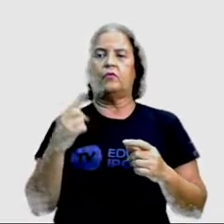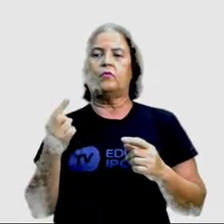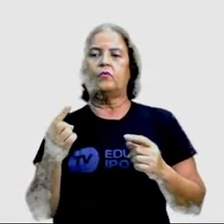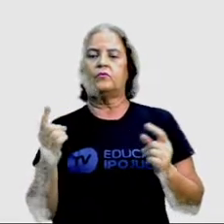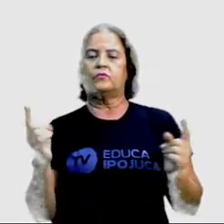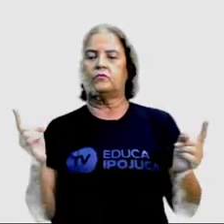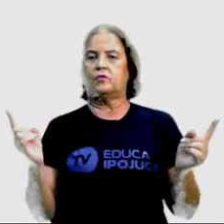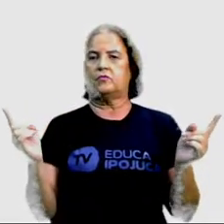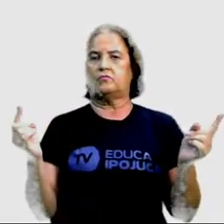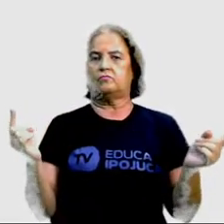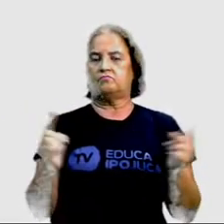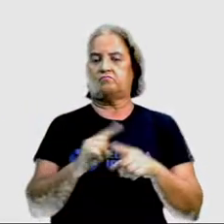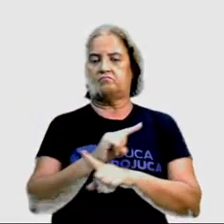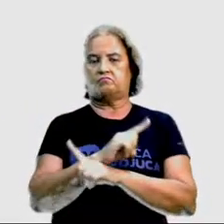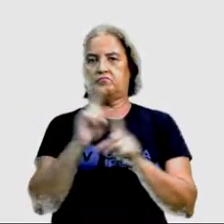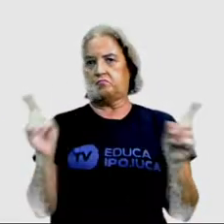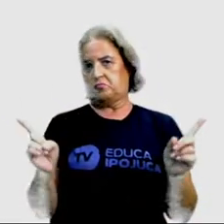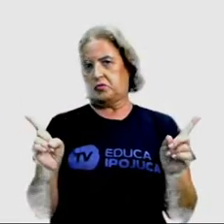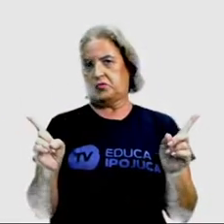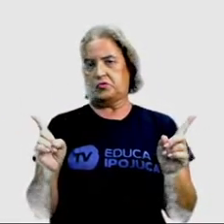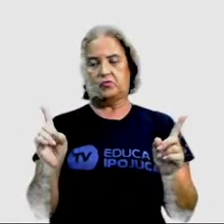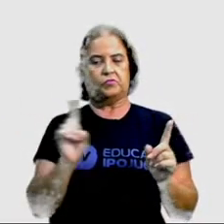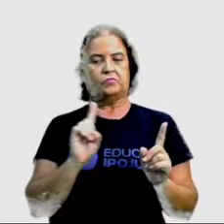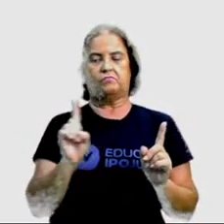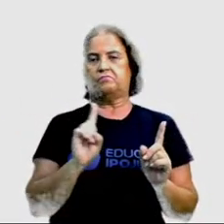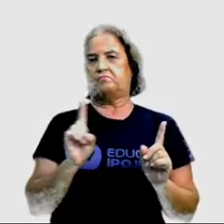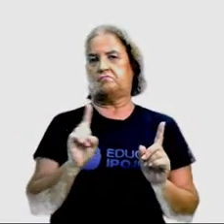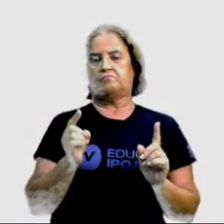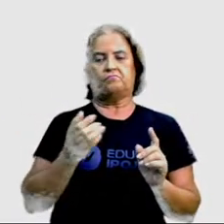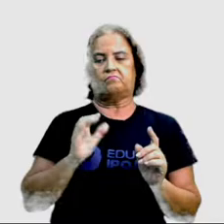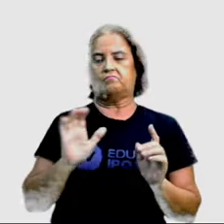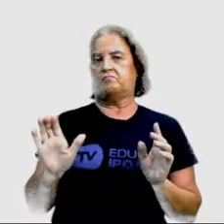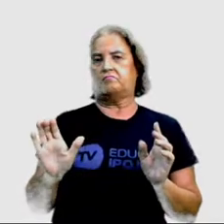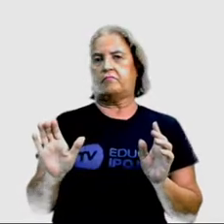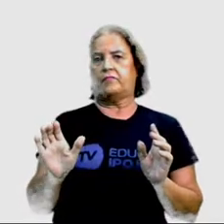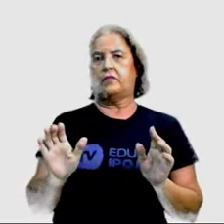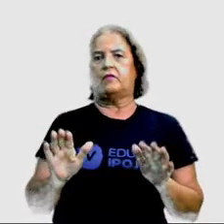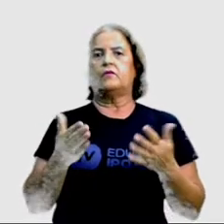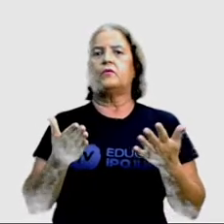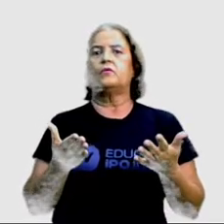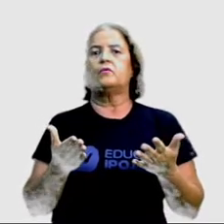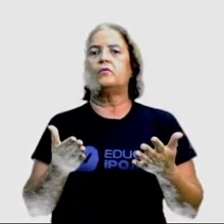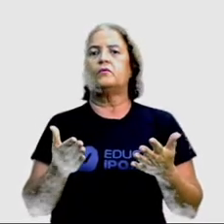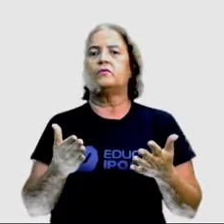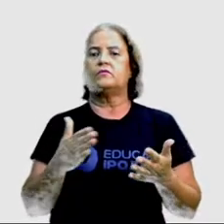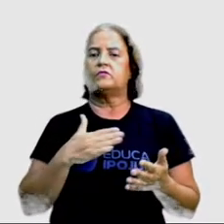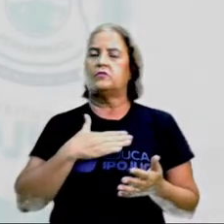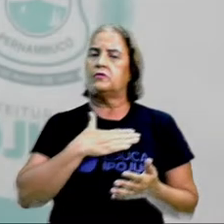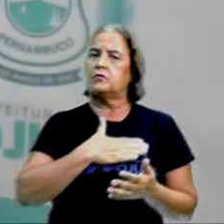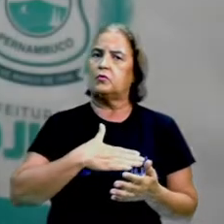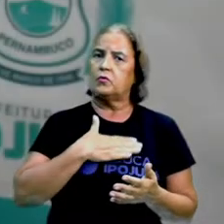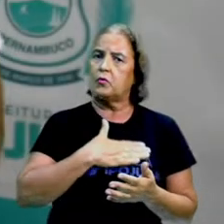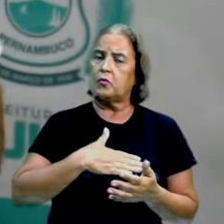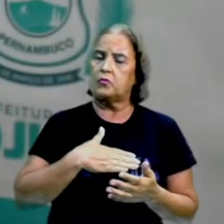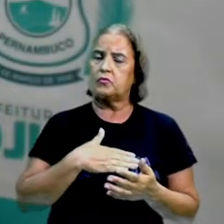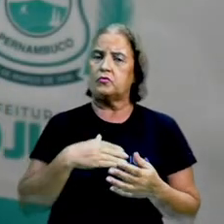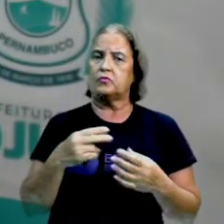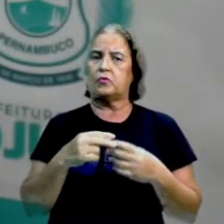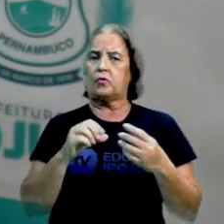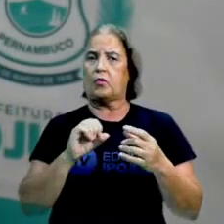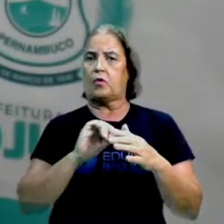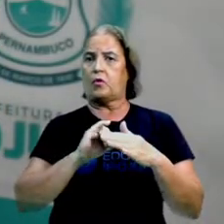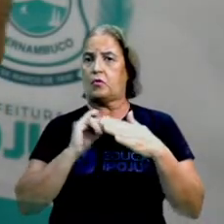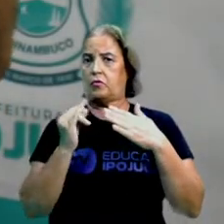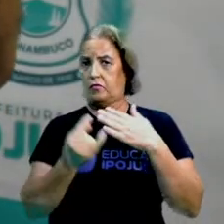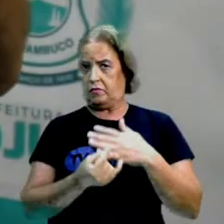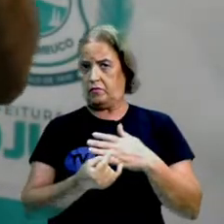de não e contrário, tá bom? Quando você gosta muito de uma coisa lá nas redes sociais, você dá